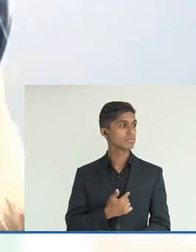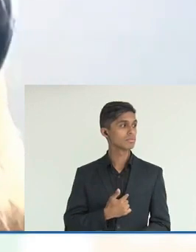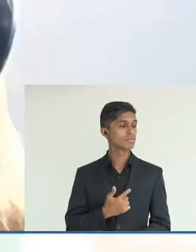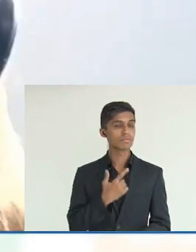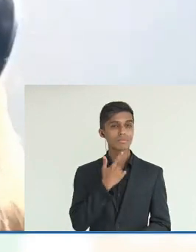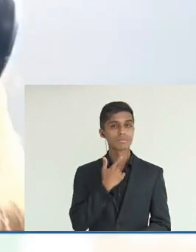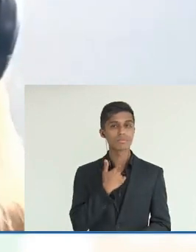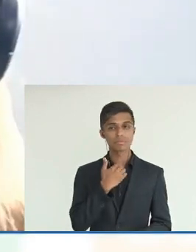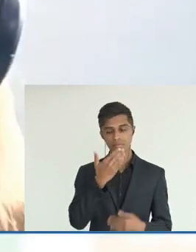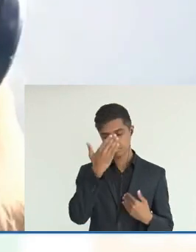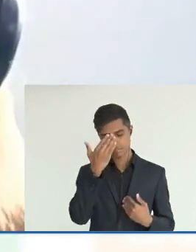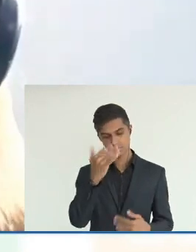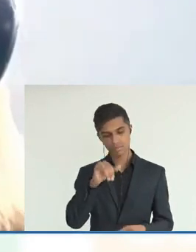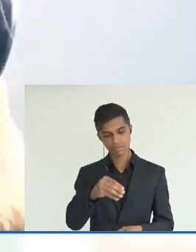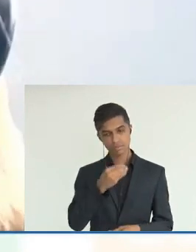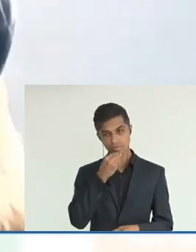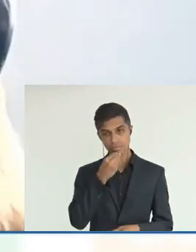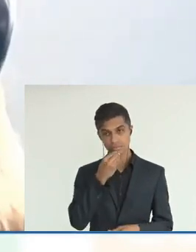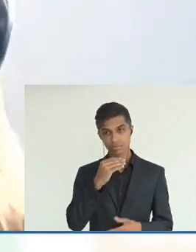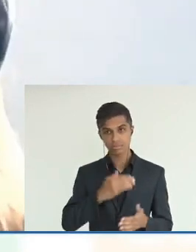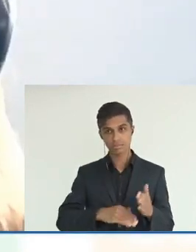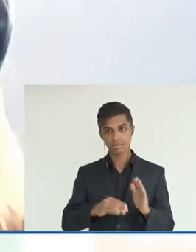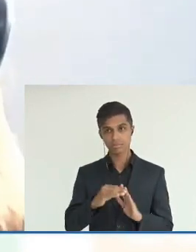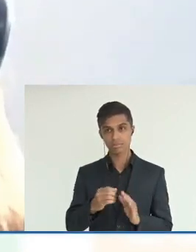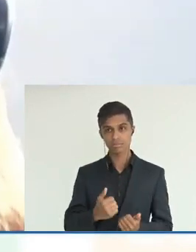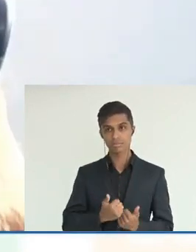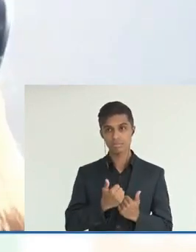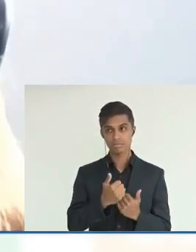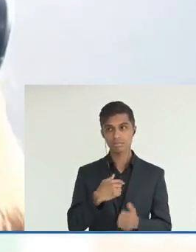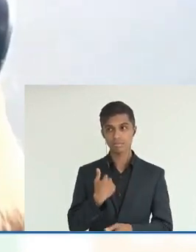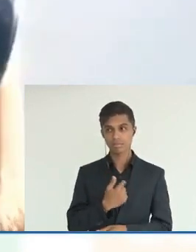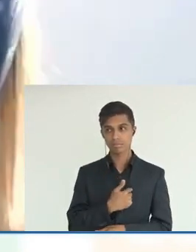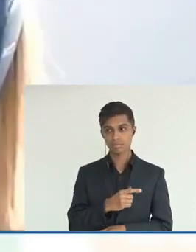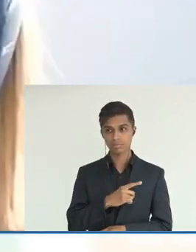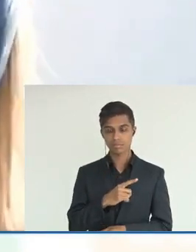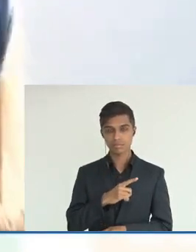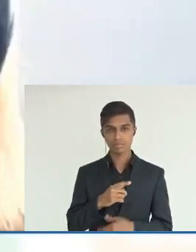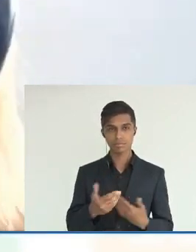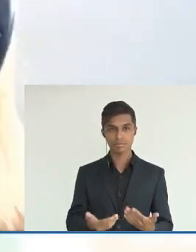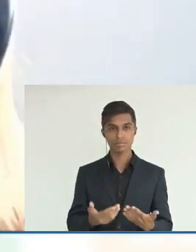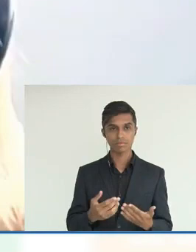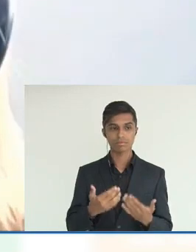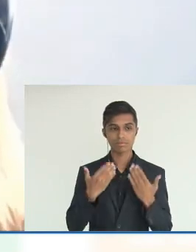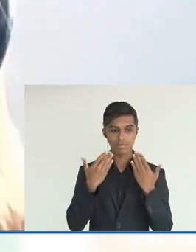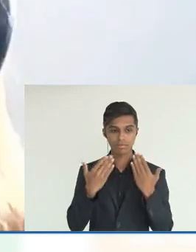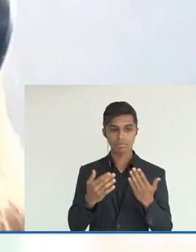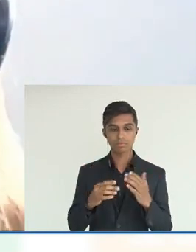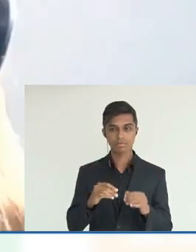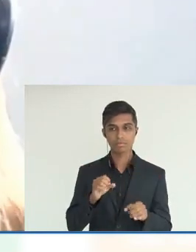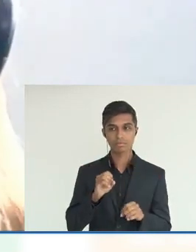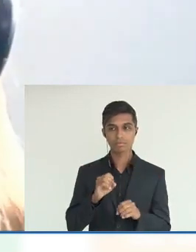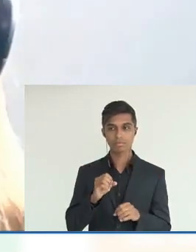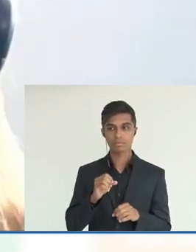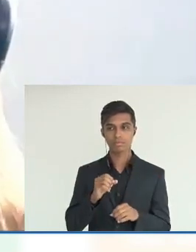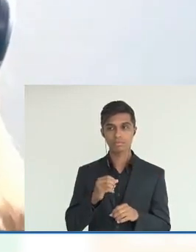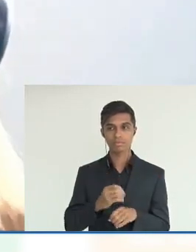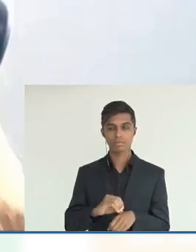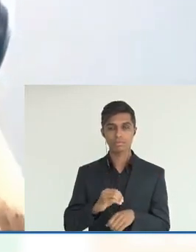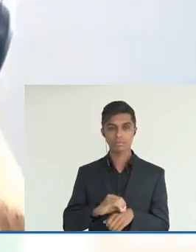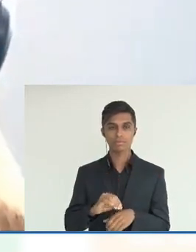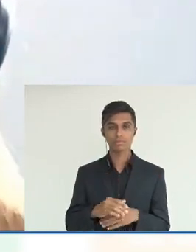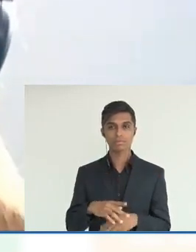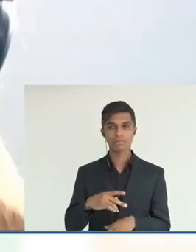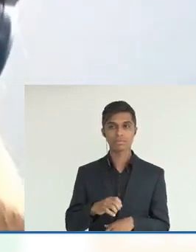a oportunidade, a todo o apoio que tivemos do Ministério para apresentarmos essa oficina. O